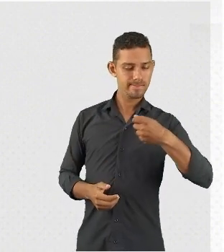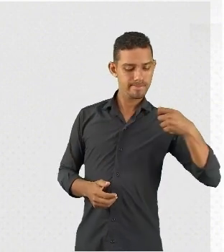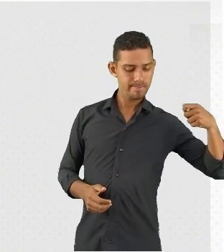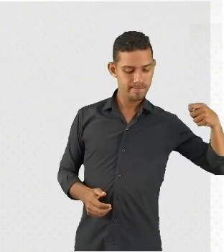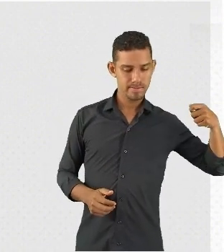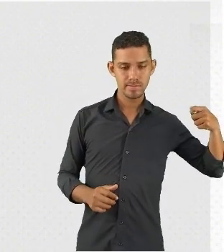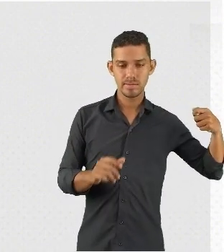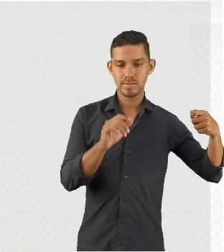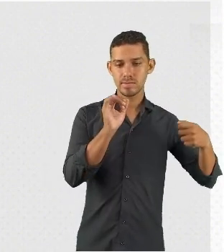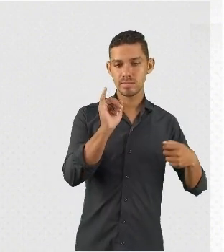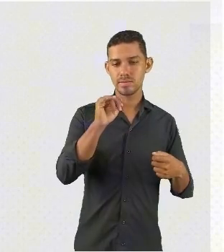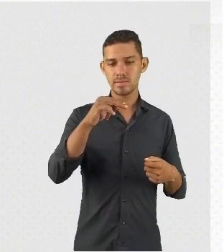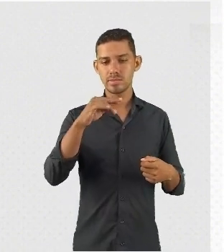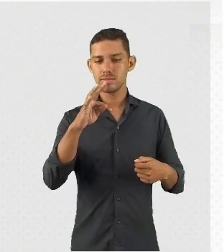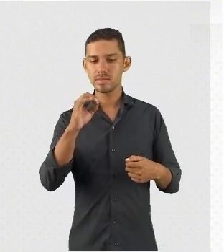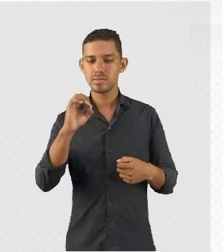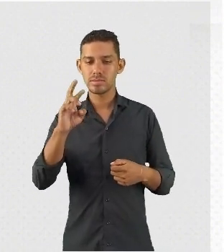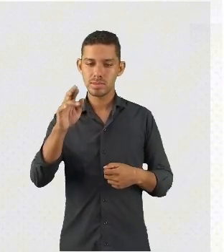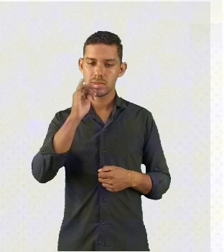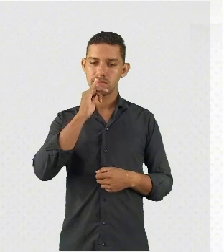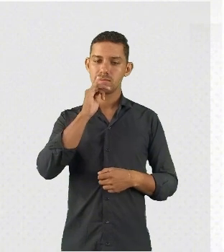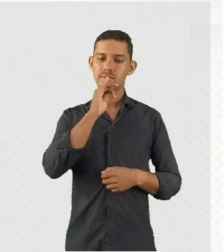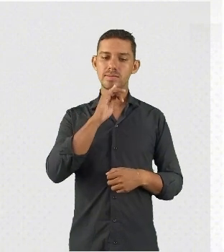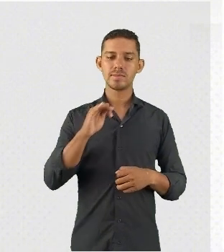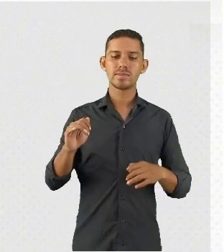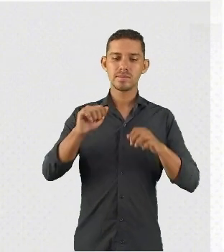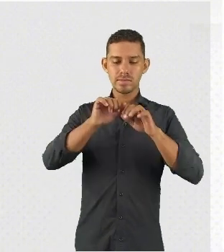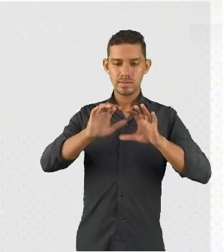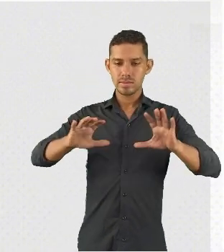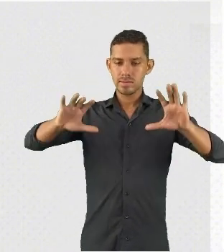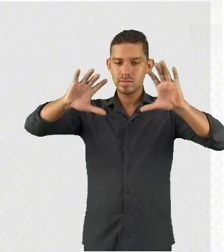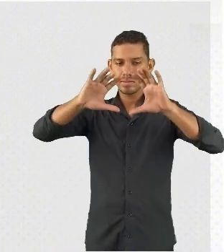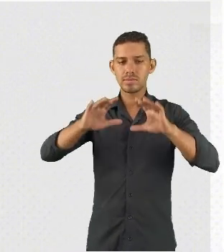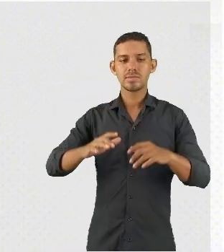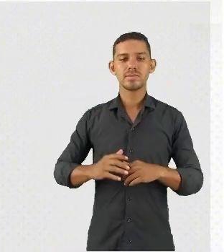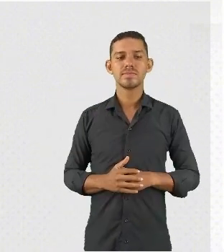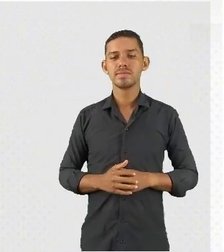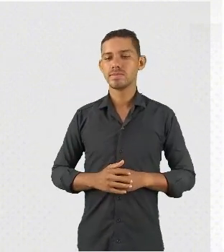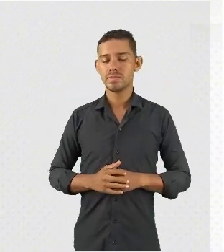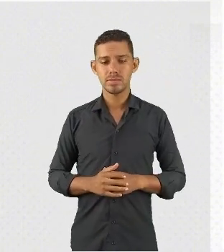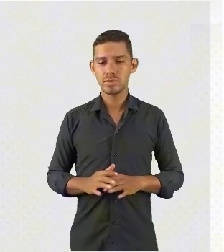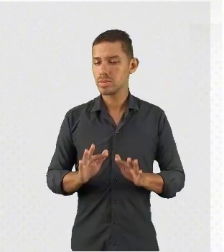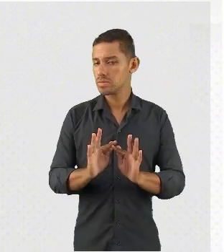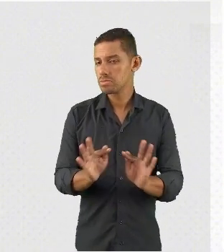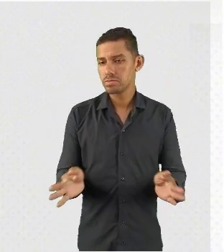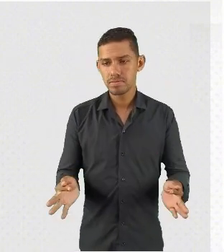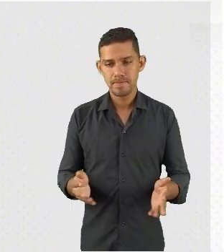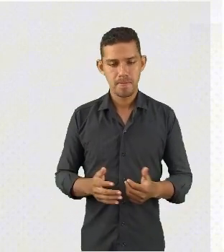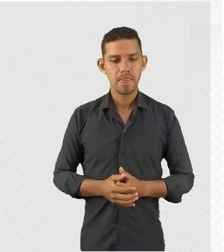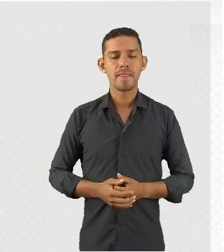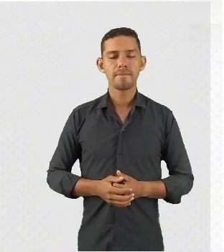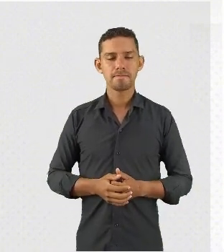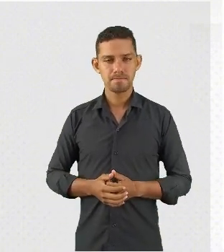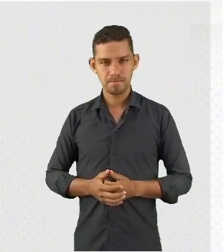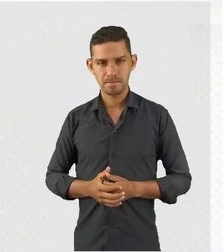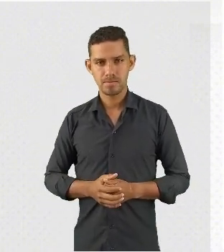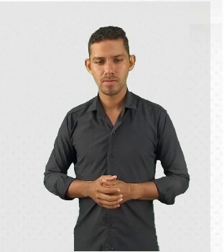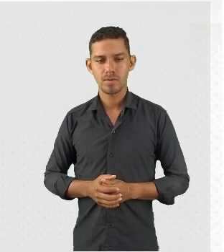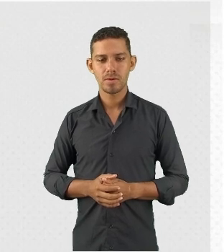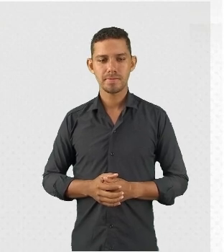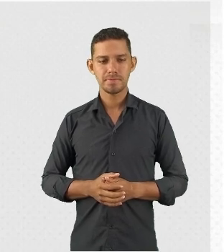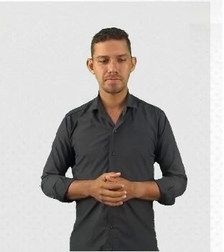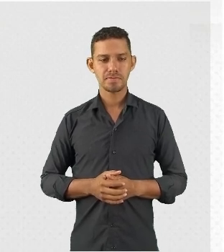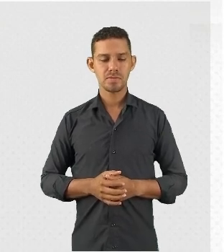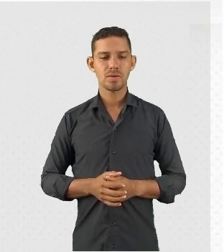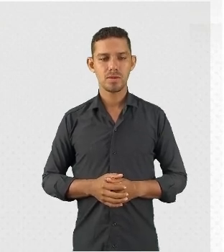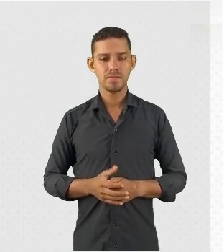essas cargas em excesso vão se espalhar pelo corpo todo. É isso. Tá, galera? Beleza, então esse é o